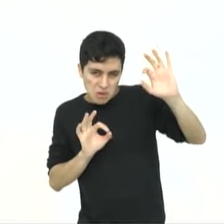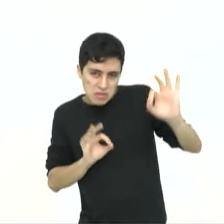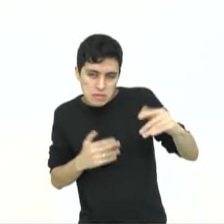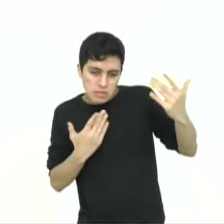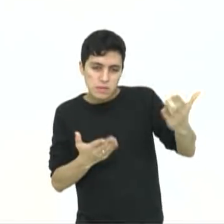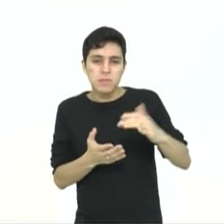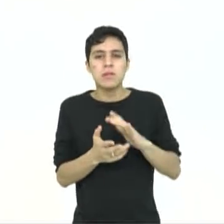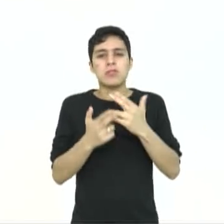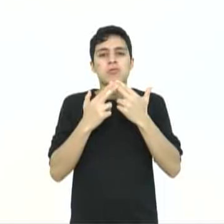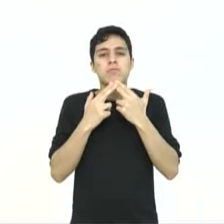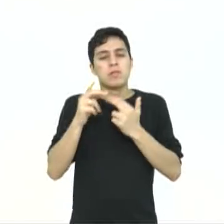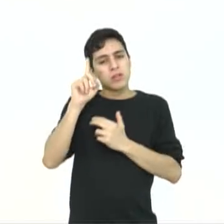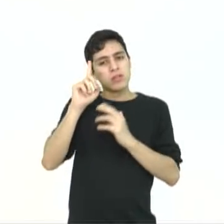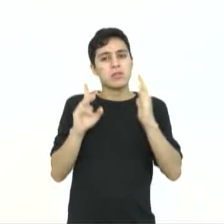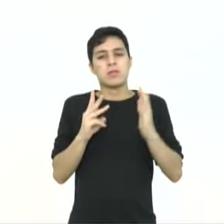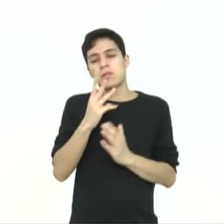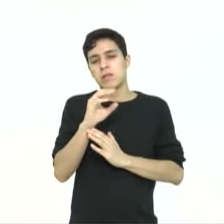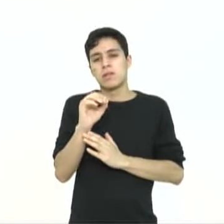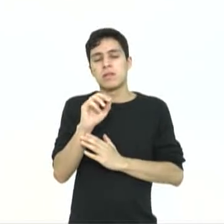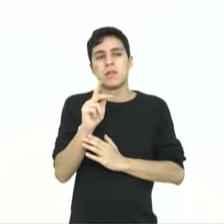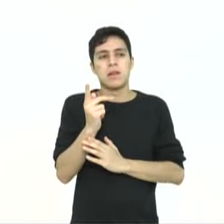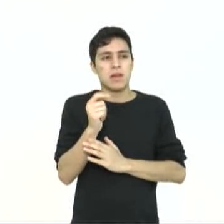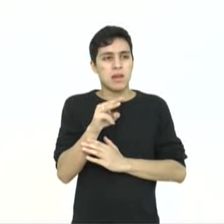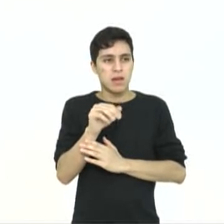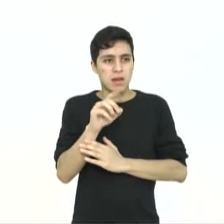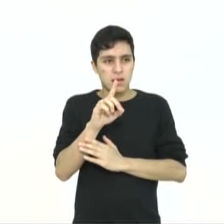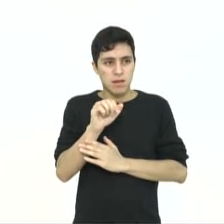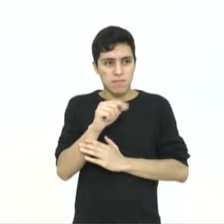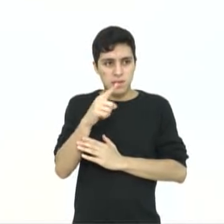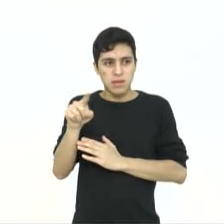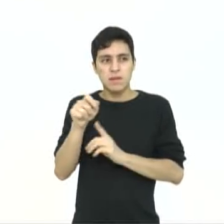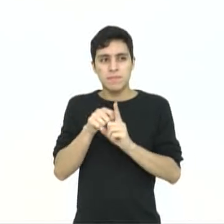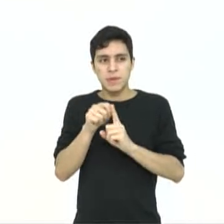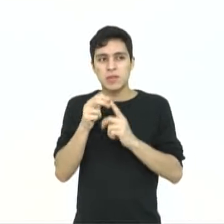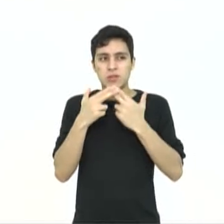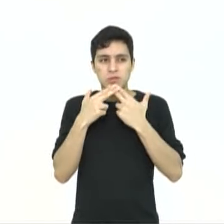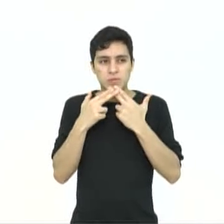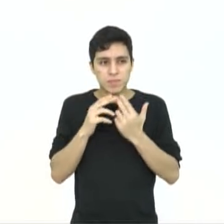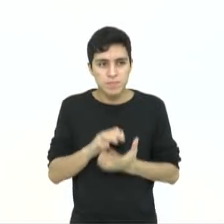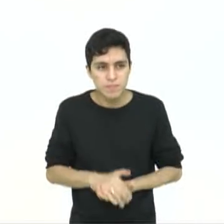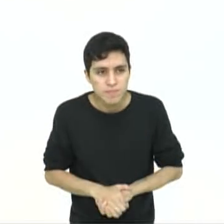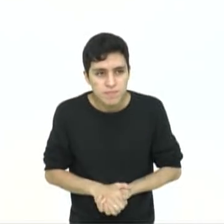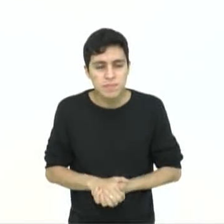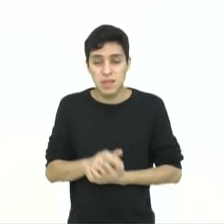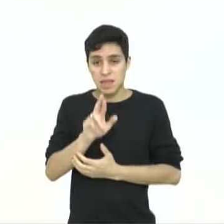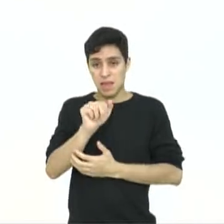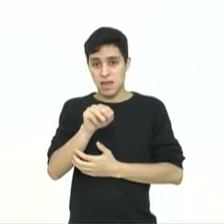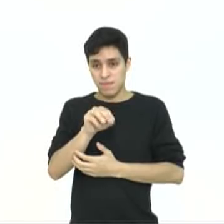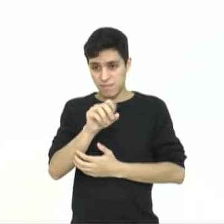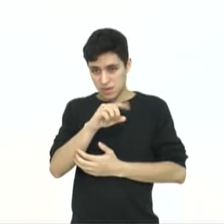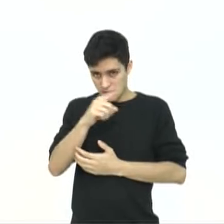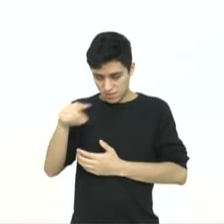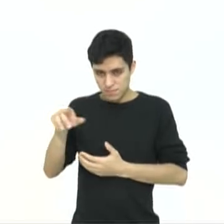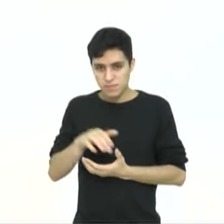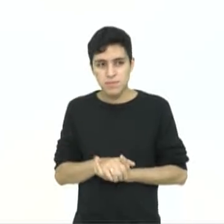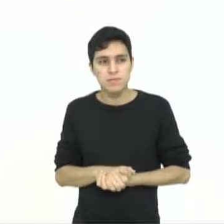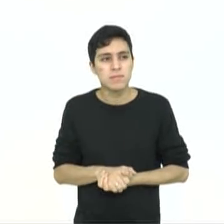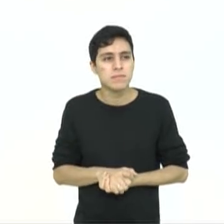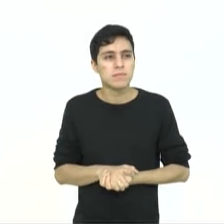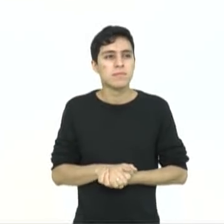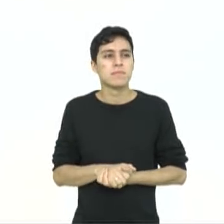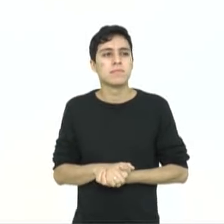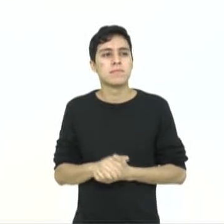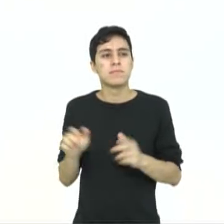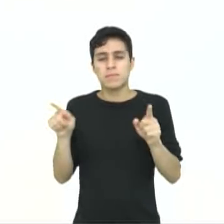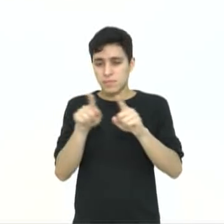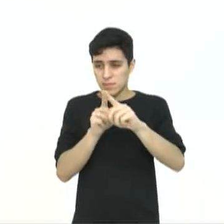pudermos ligarmos o tema com as questões religiosas da região do Oriente Médio. Aí vem as